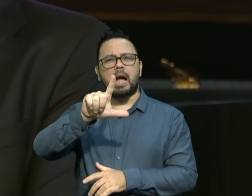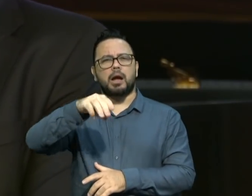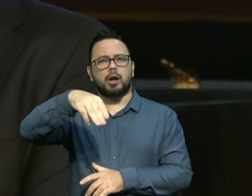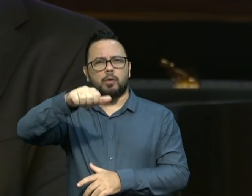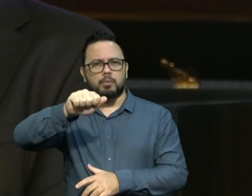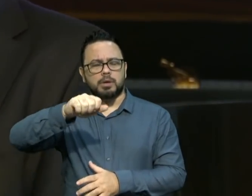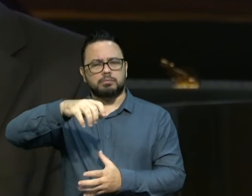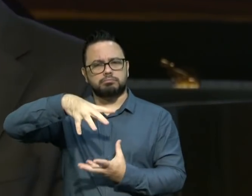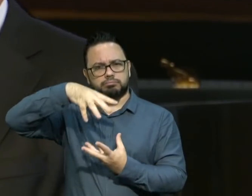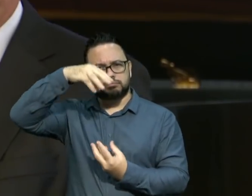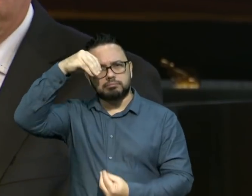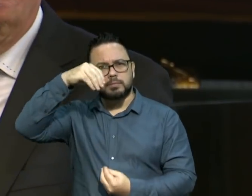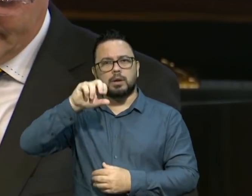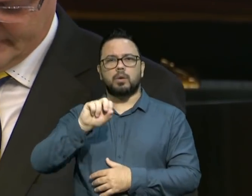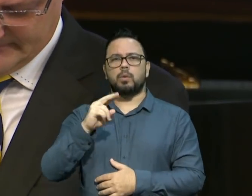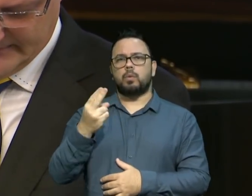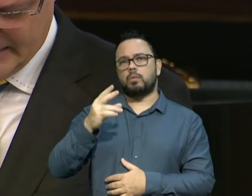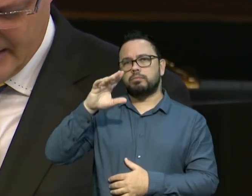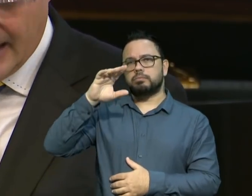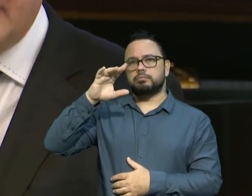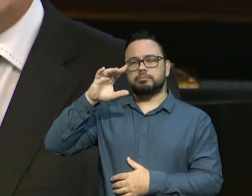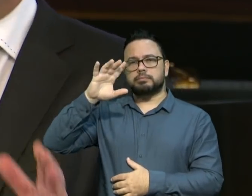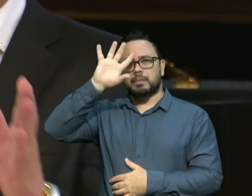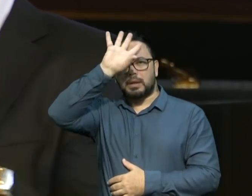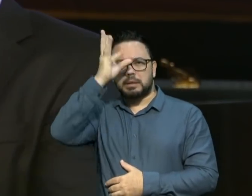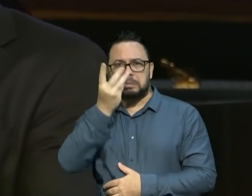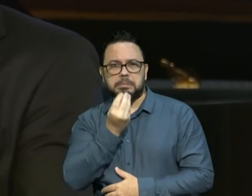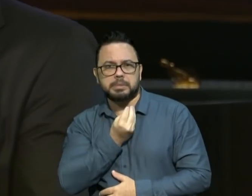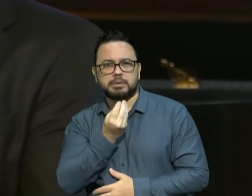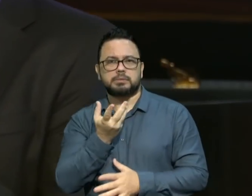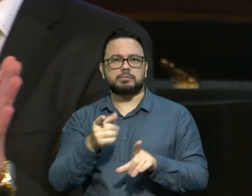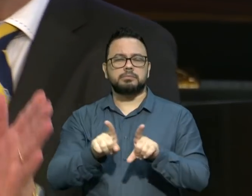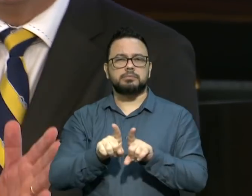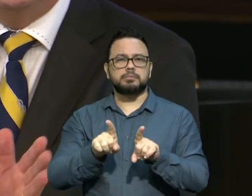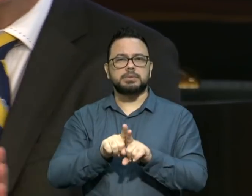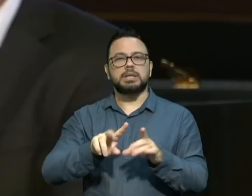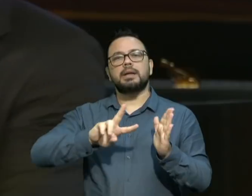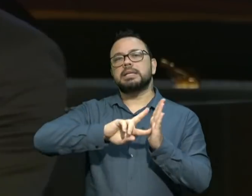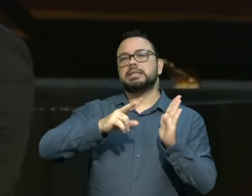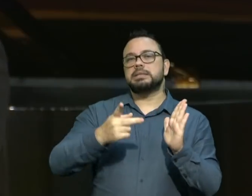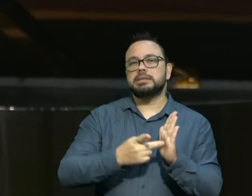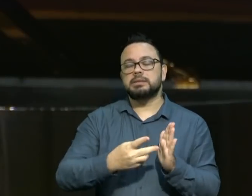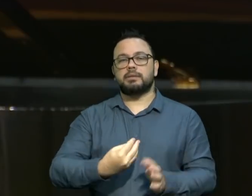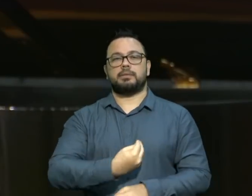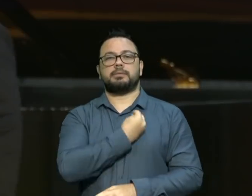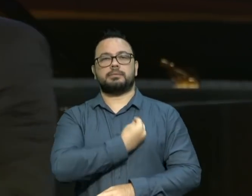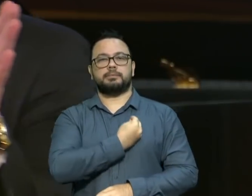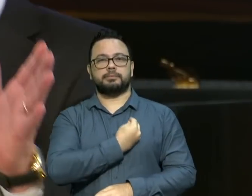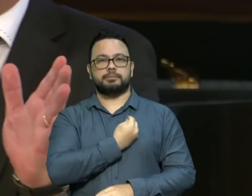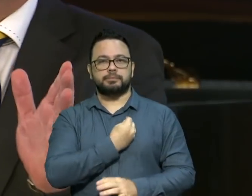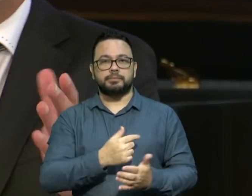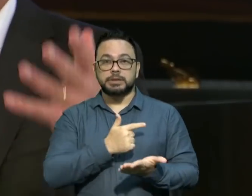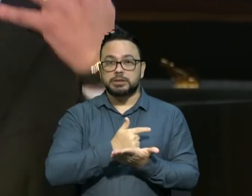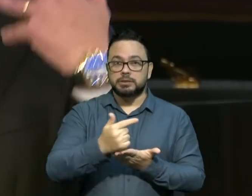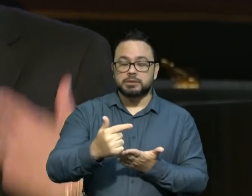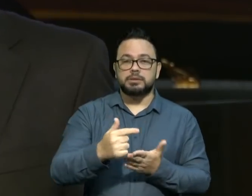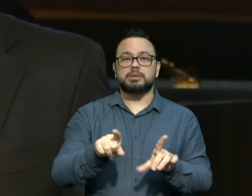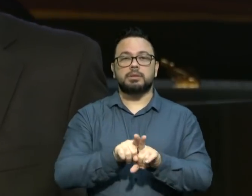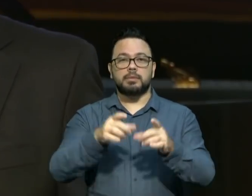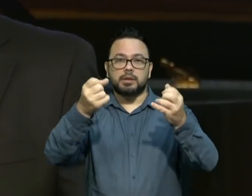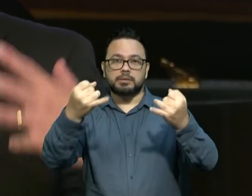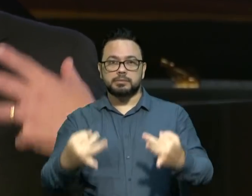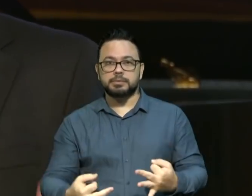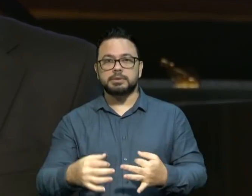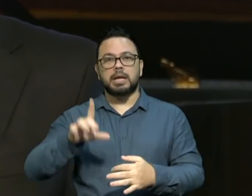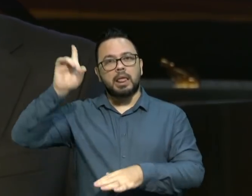é a mesma palavra para vida a Bíblia diz em Gênesis 27 Deus formou um homem de dois elementos o